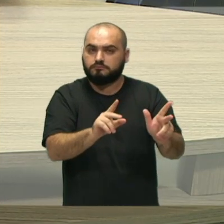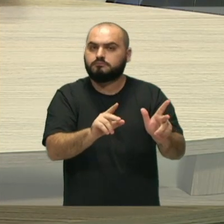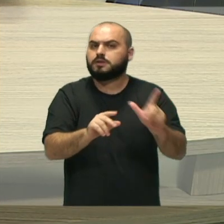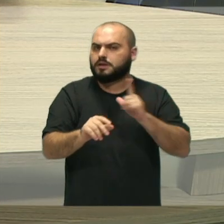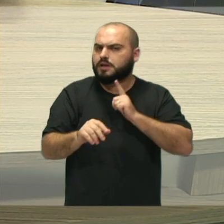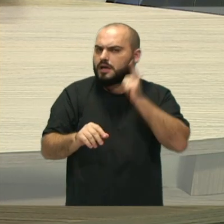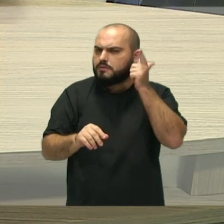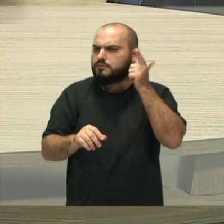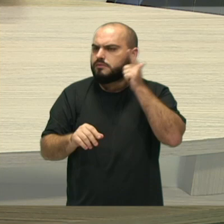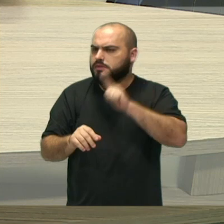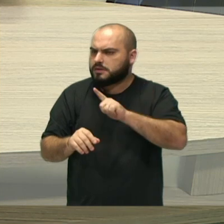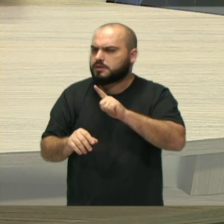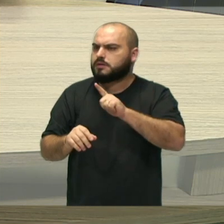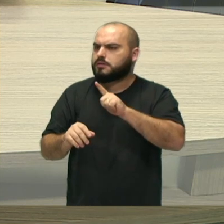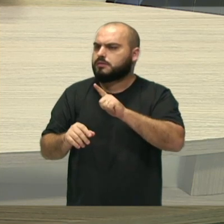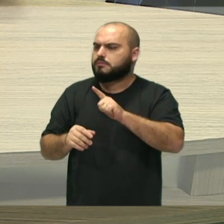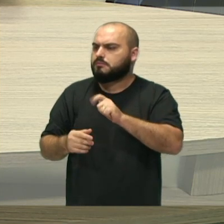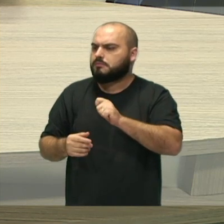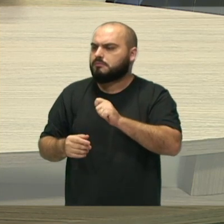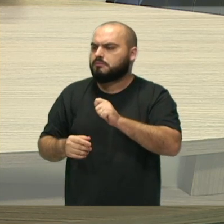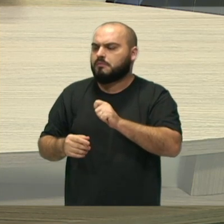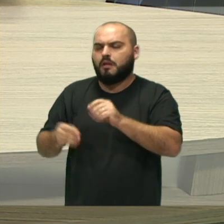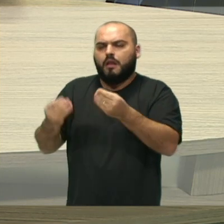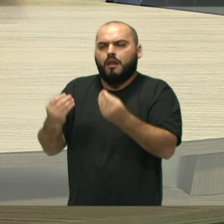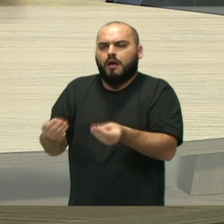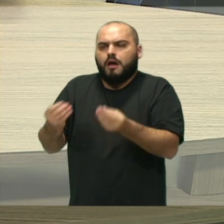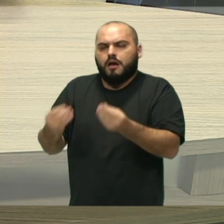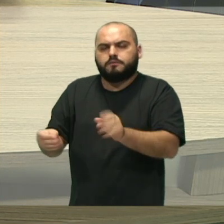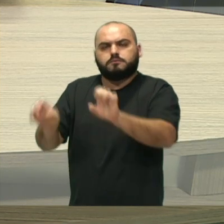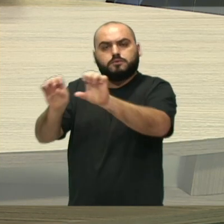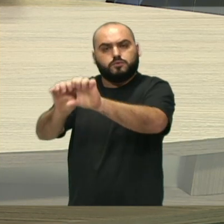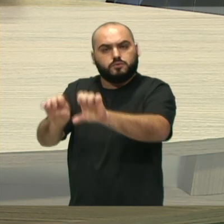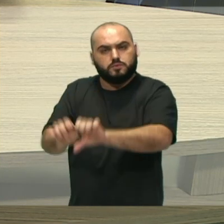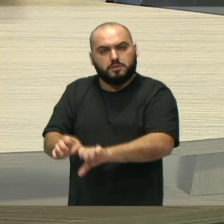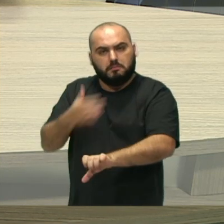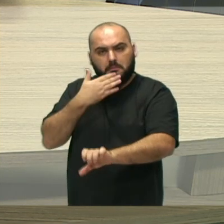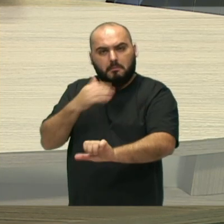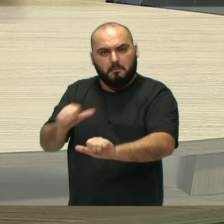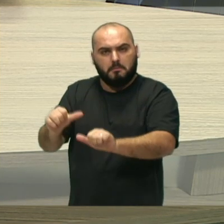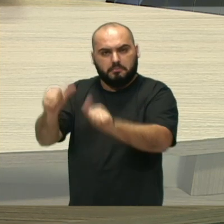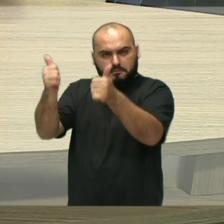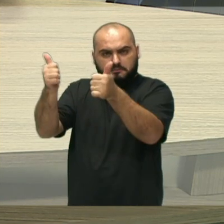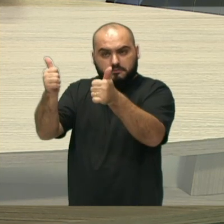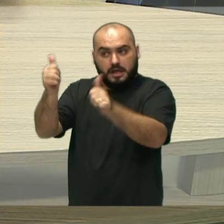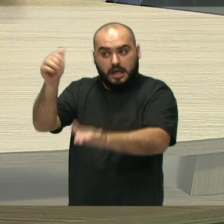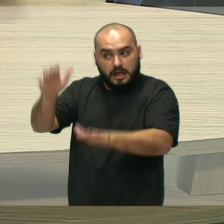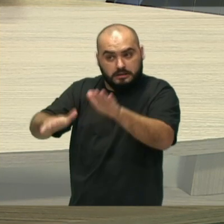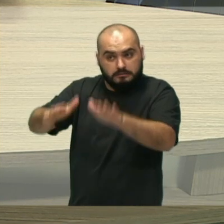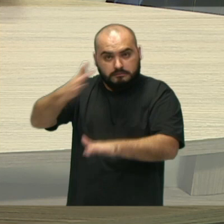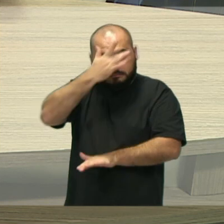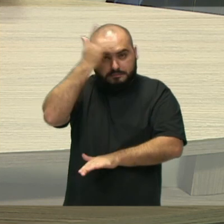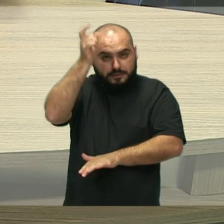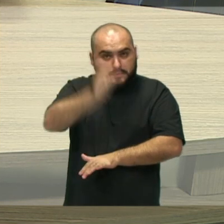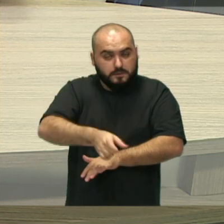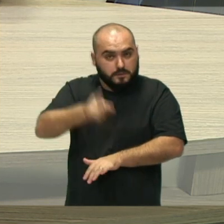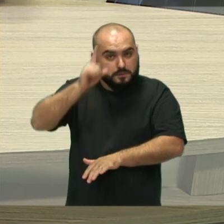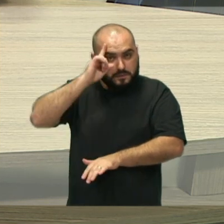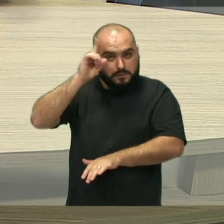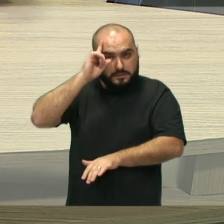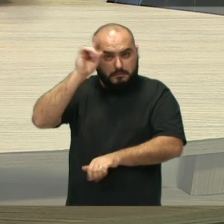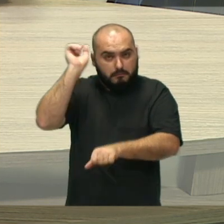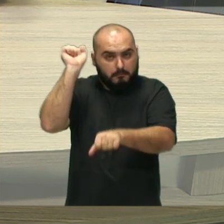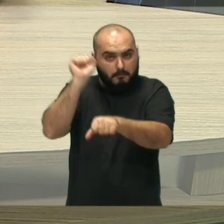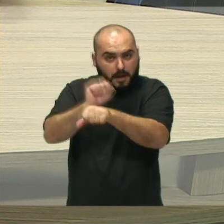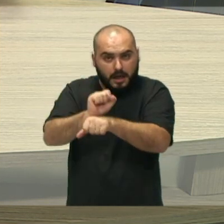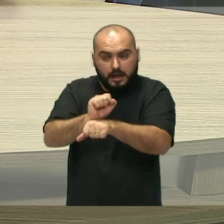isso já tinha uma estrutura um pouco melhor, que não é, às vezes as pessoas não têm no seu dia a dia, não param para